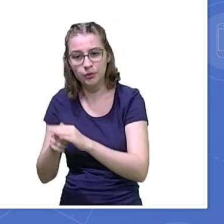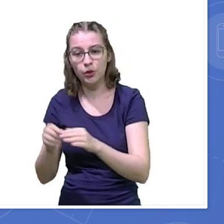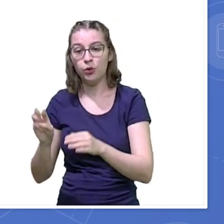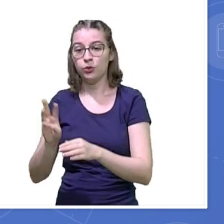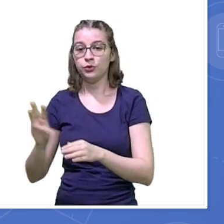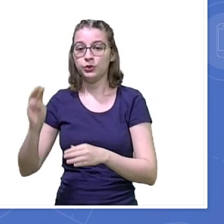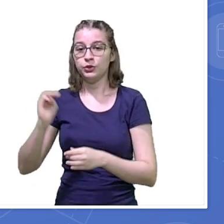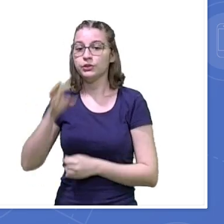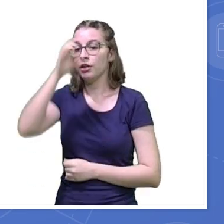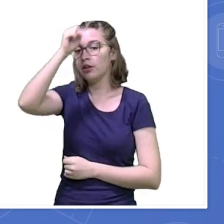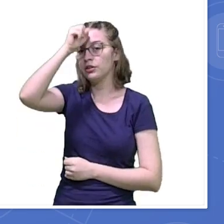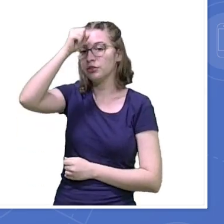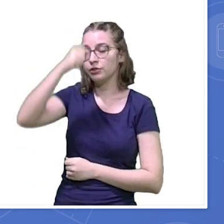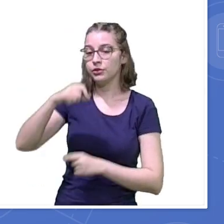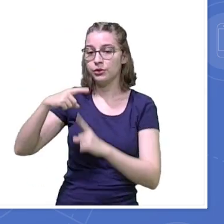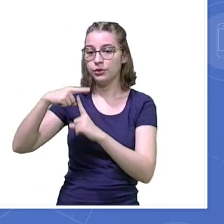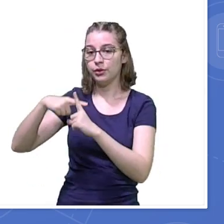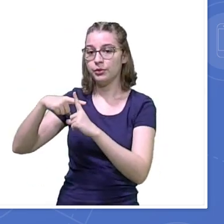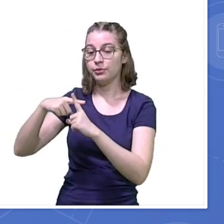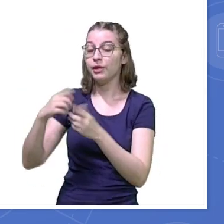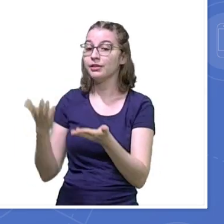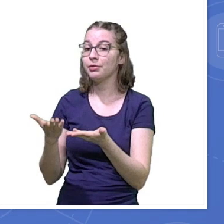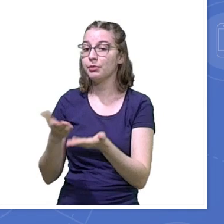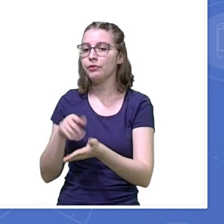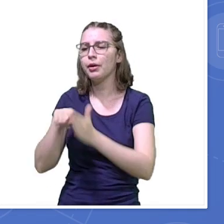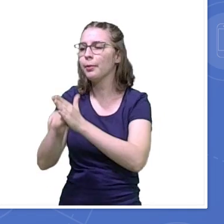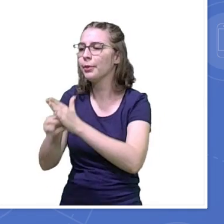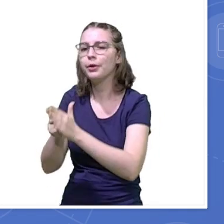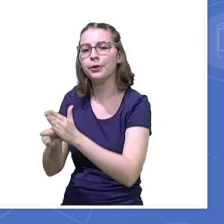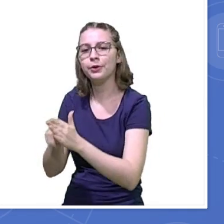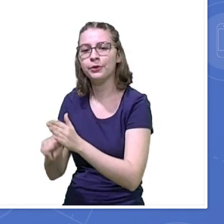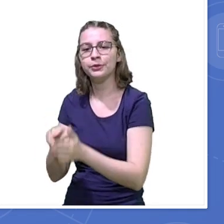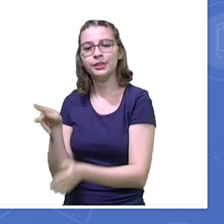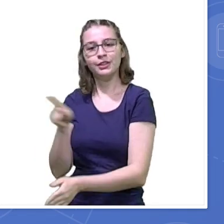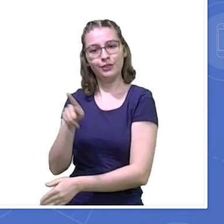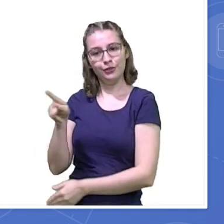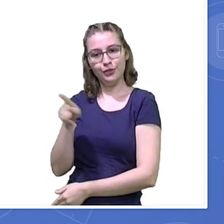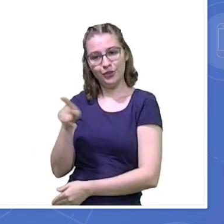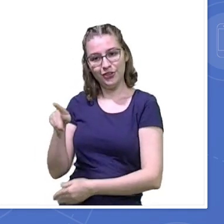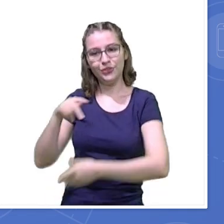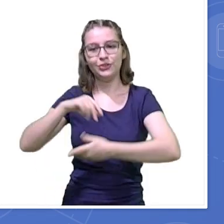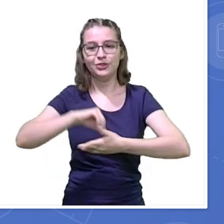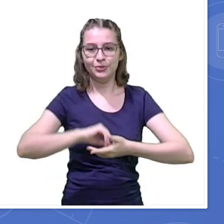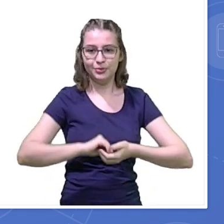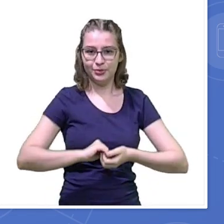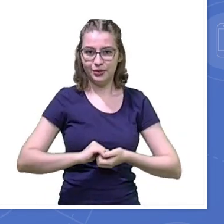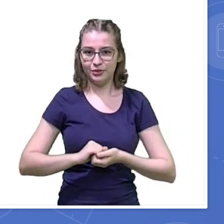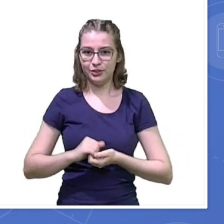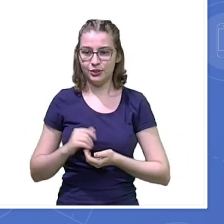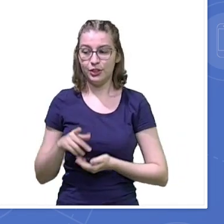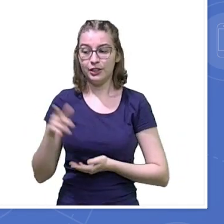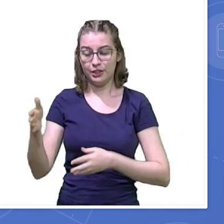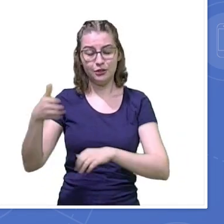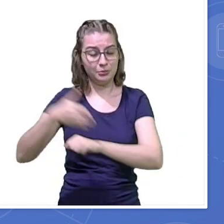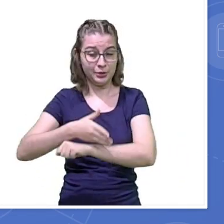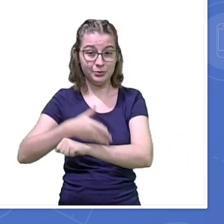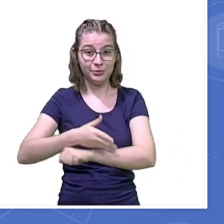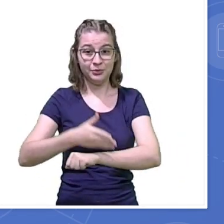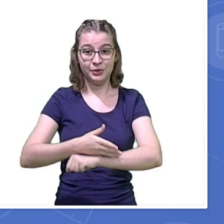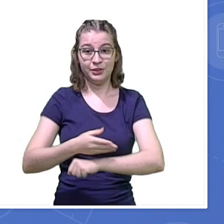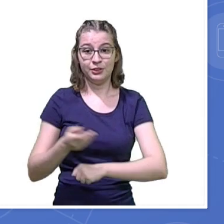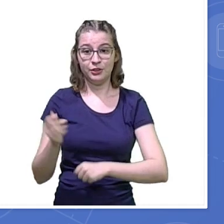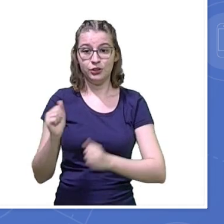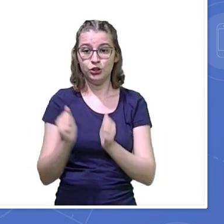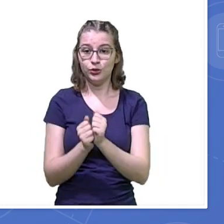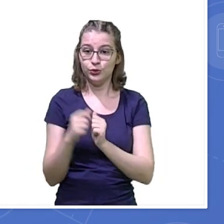e principalmente a partir dos professores de vocês aí da sala de aula, que são muito mais presentes aí com vocês.